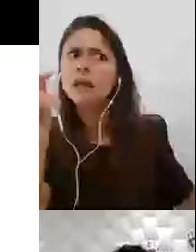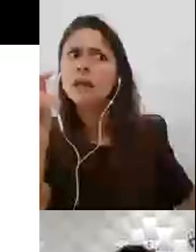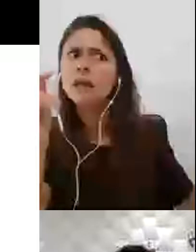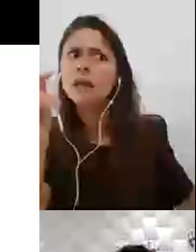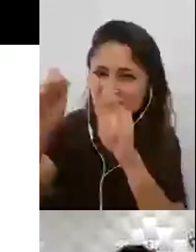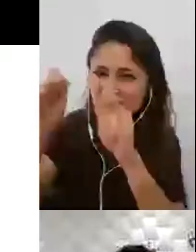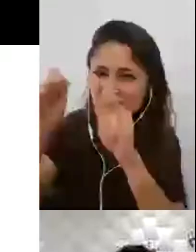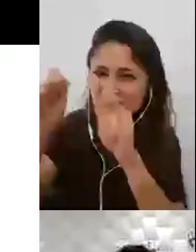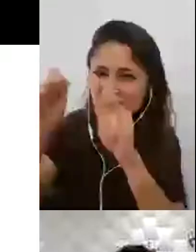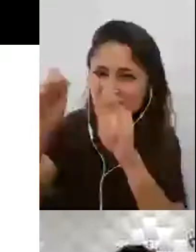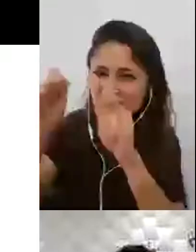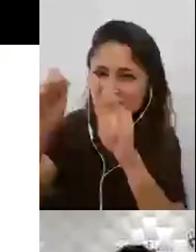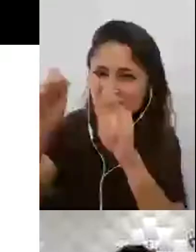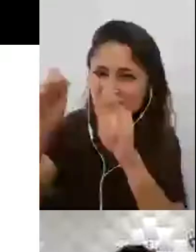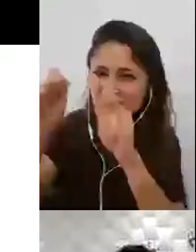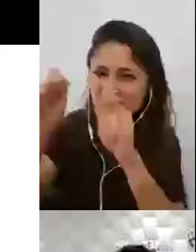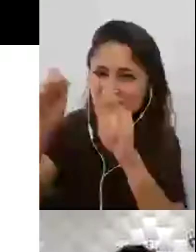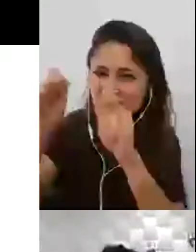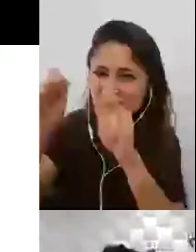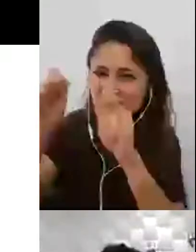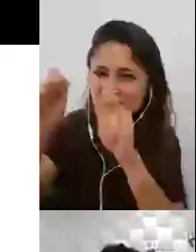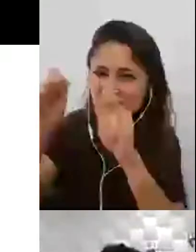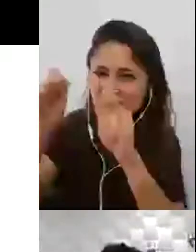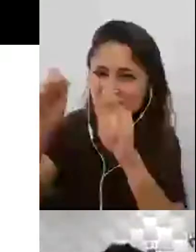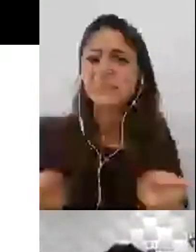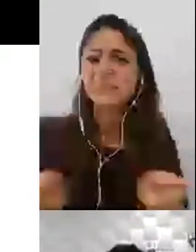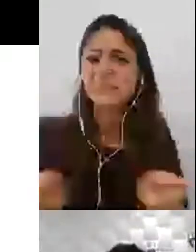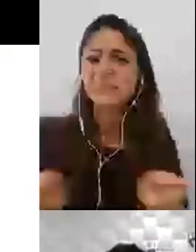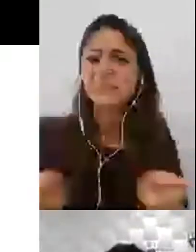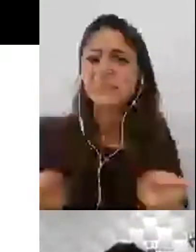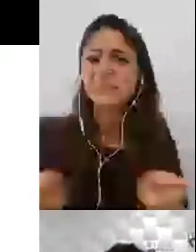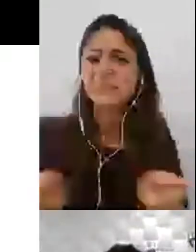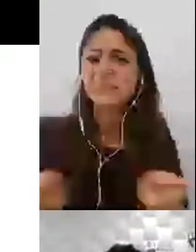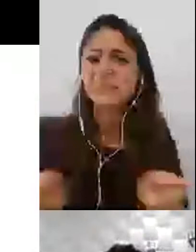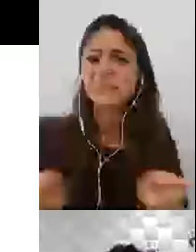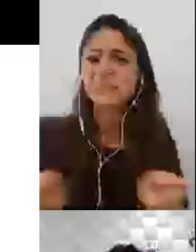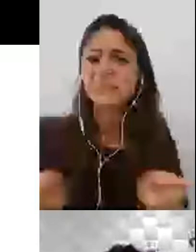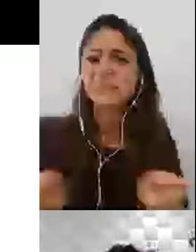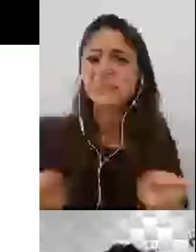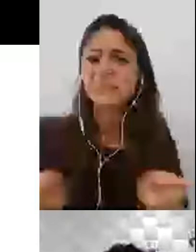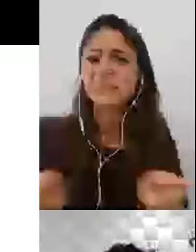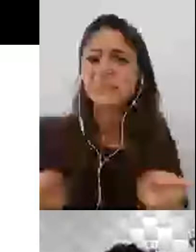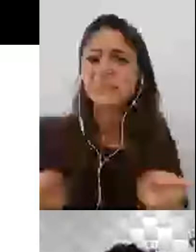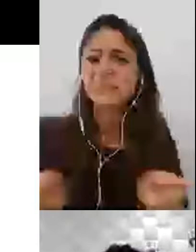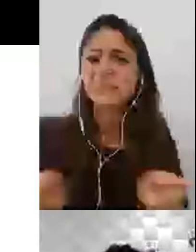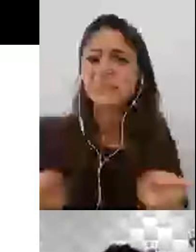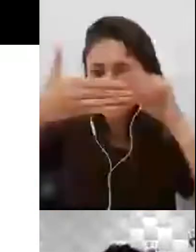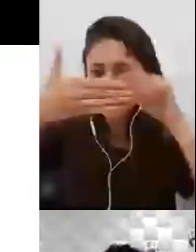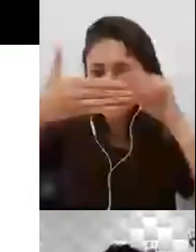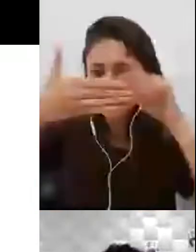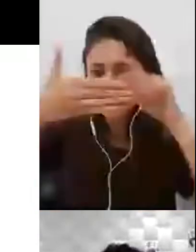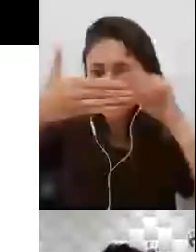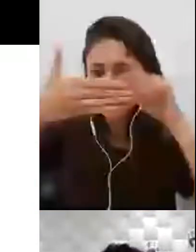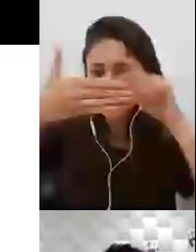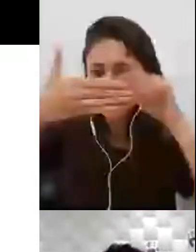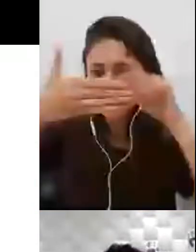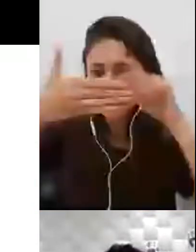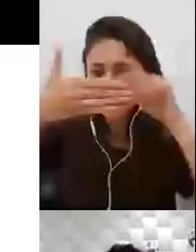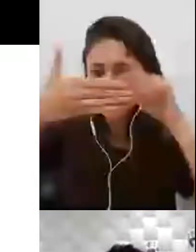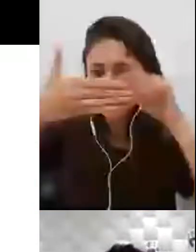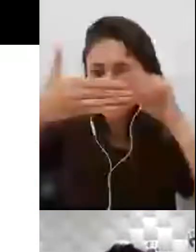série. Fazendo uma realidade aumentada, conceitos de realidade aumentada, toda essa